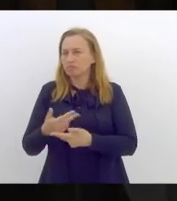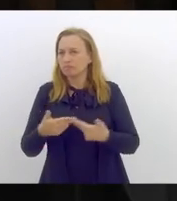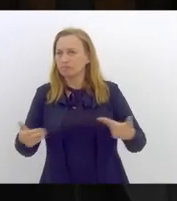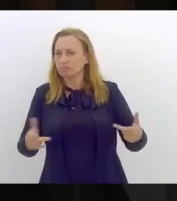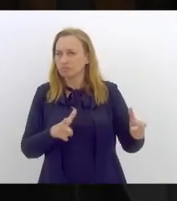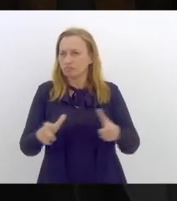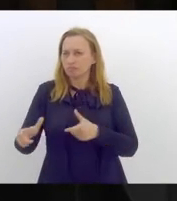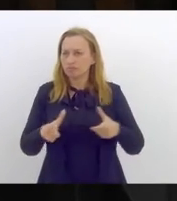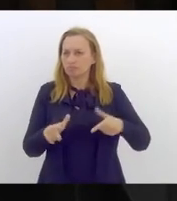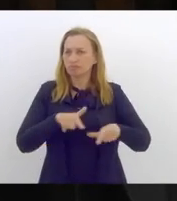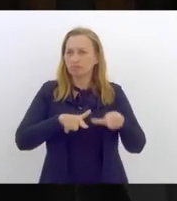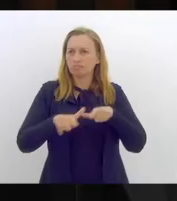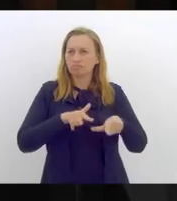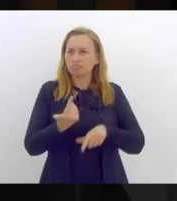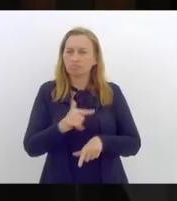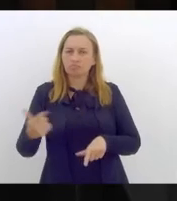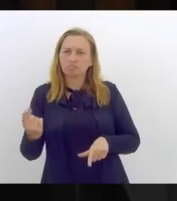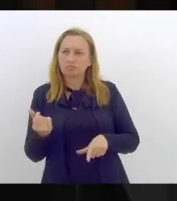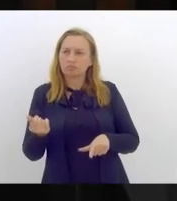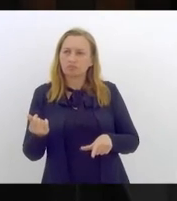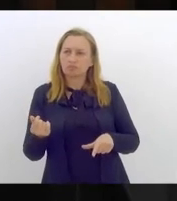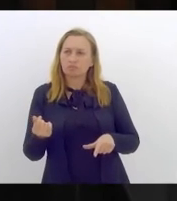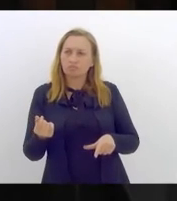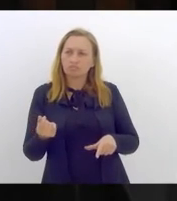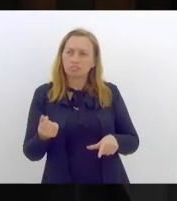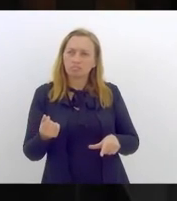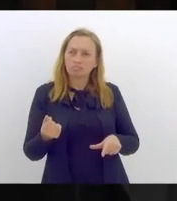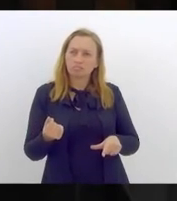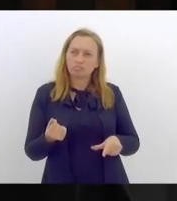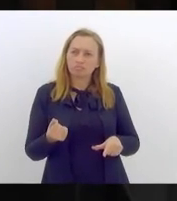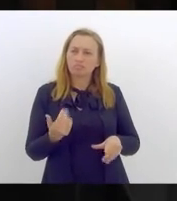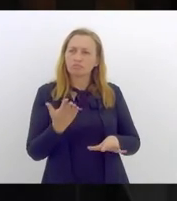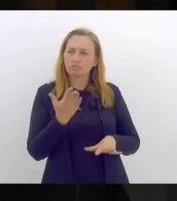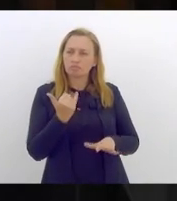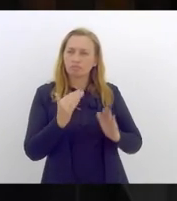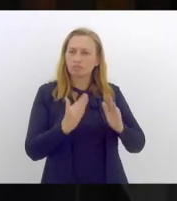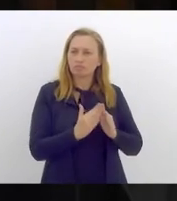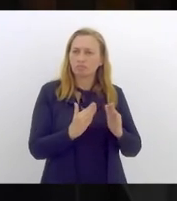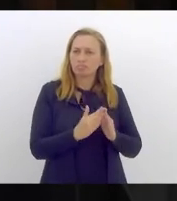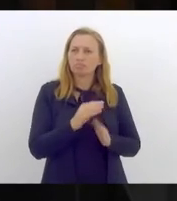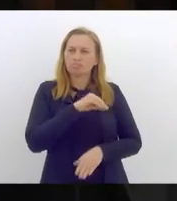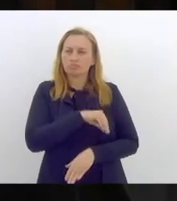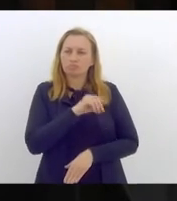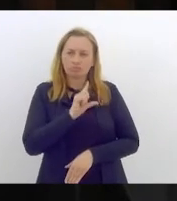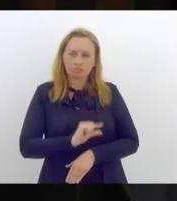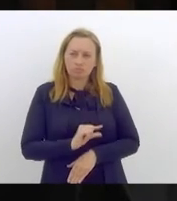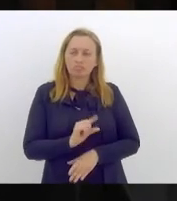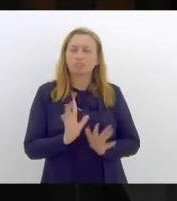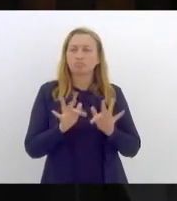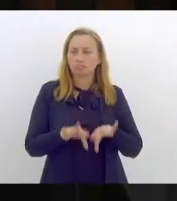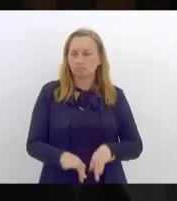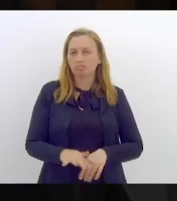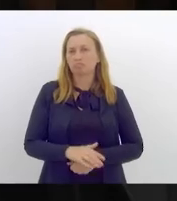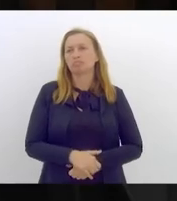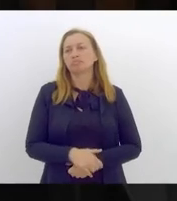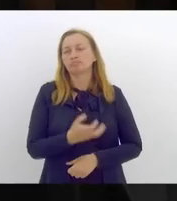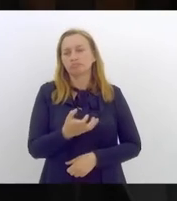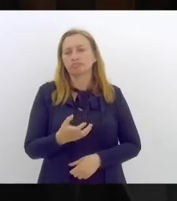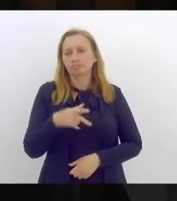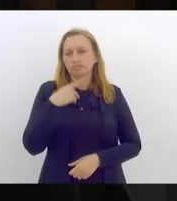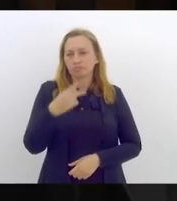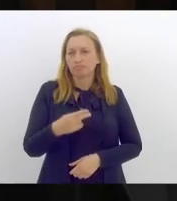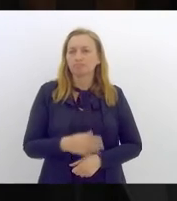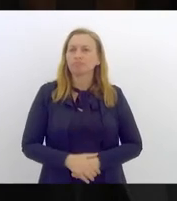está tendo que muitas vezes não ter dinheiro para botar em casa, de tão baixo que é o salário dos professores. E, por fim, eu quero